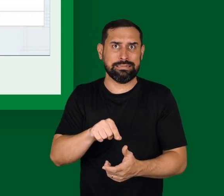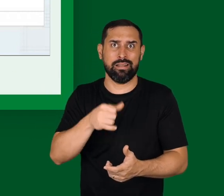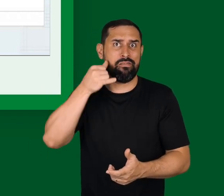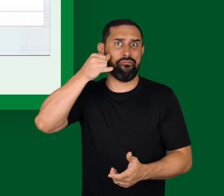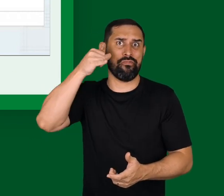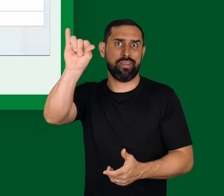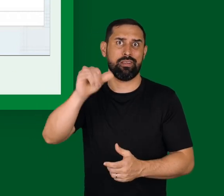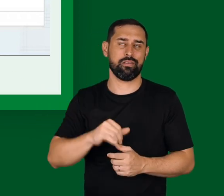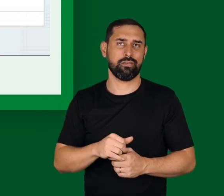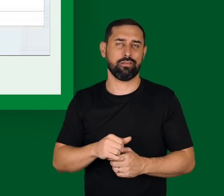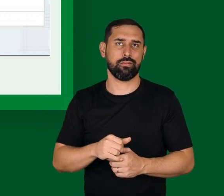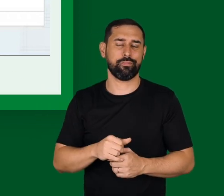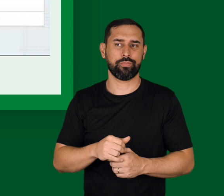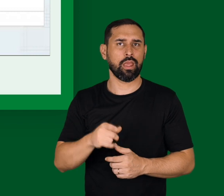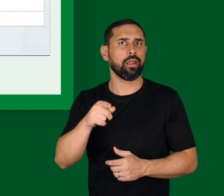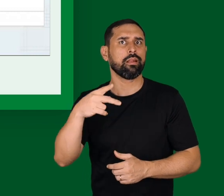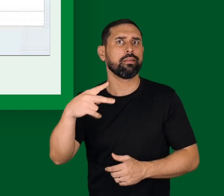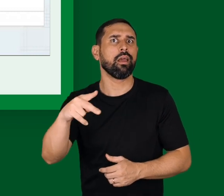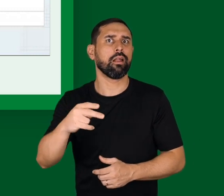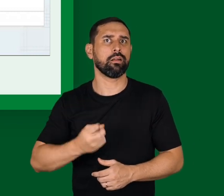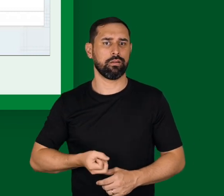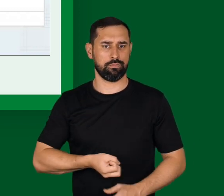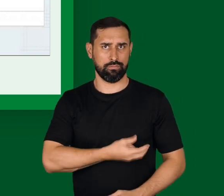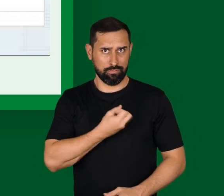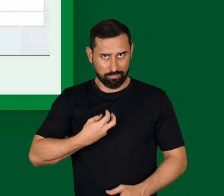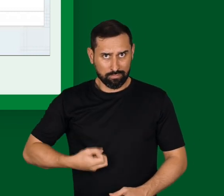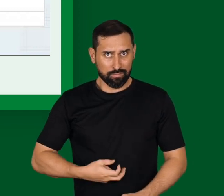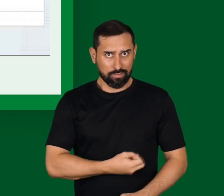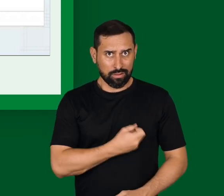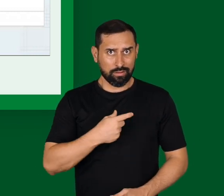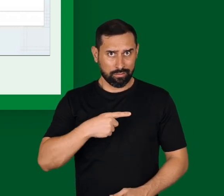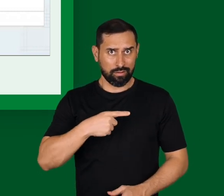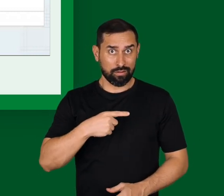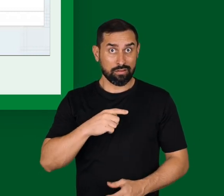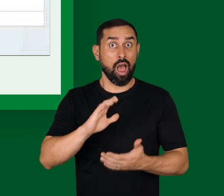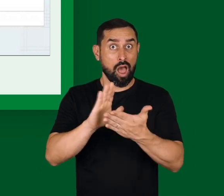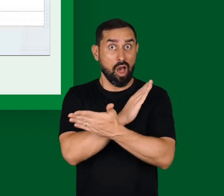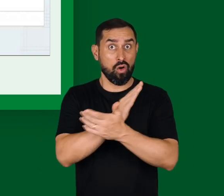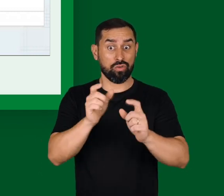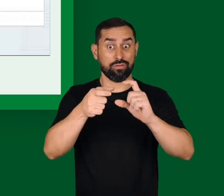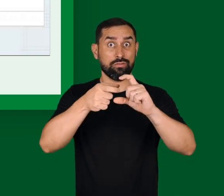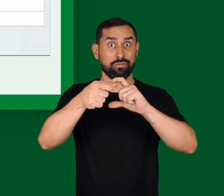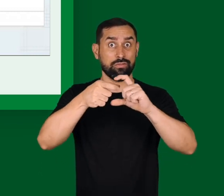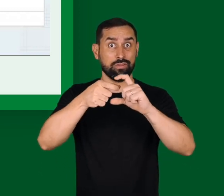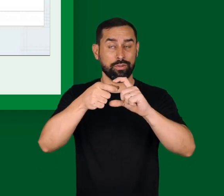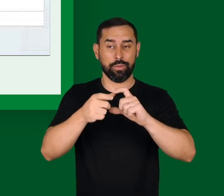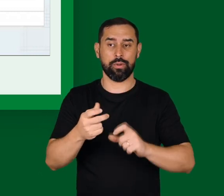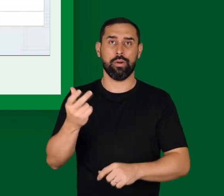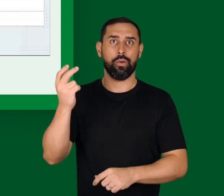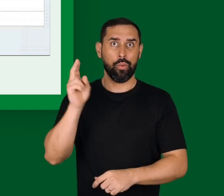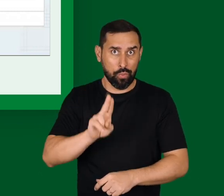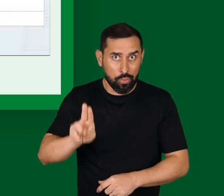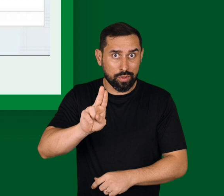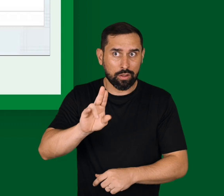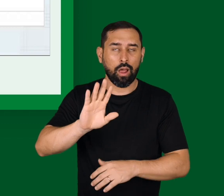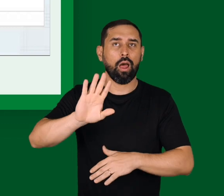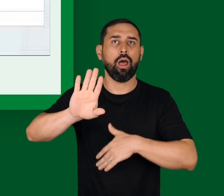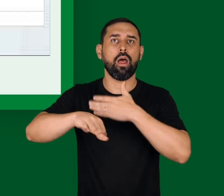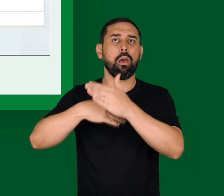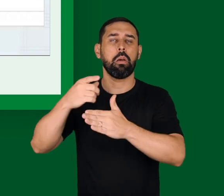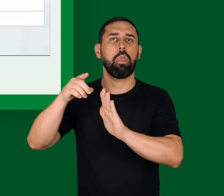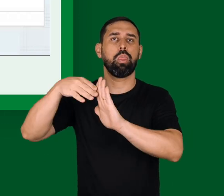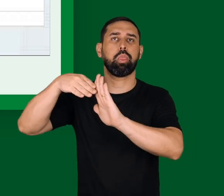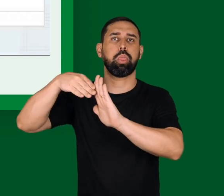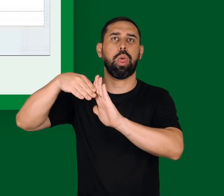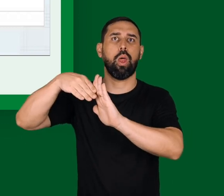choque séptico, a gente tem que estar atento, porque algumas dessas medicações podem piorar a parte hemodinâmica. E